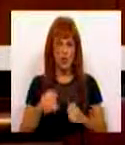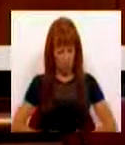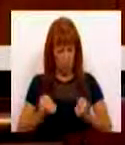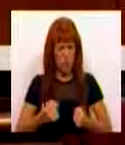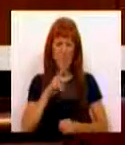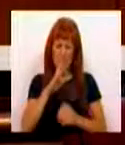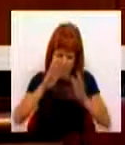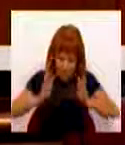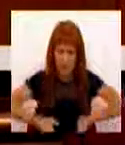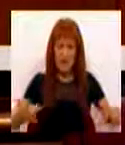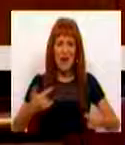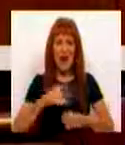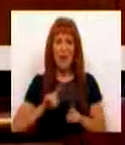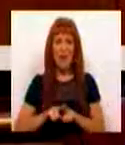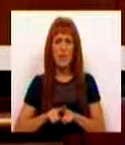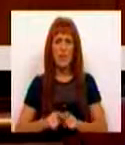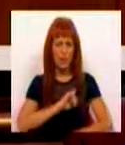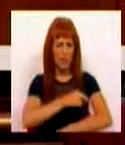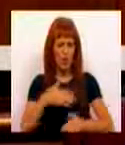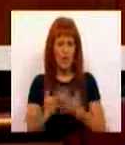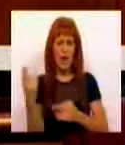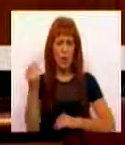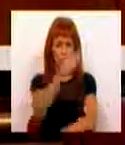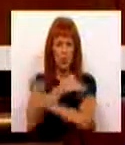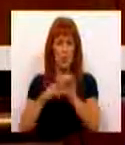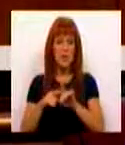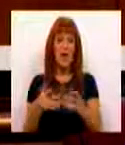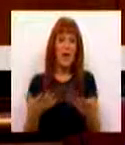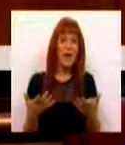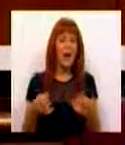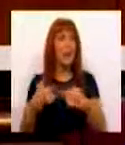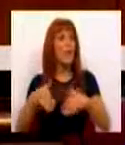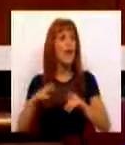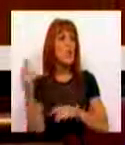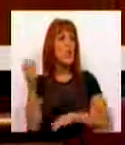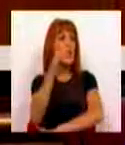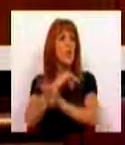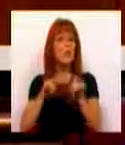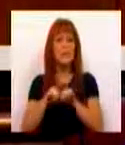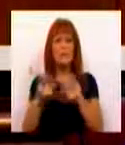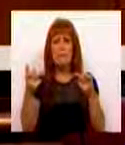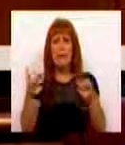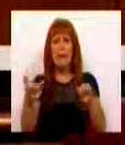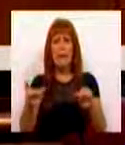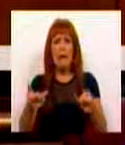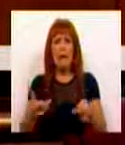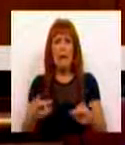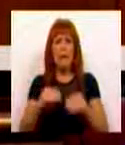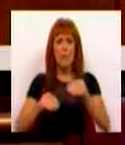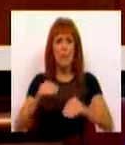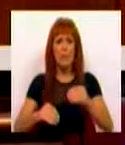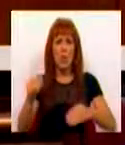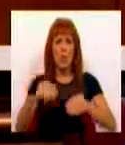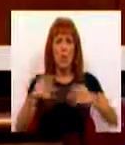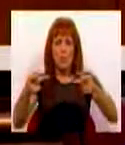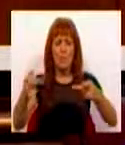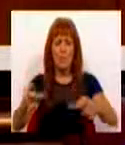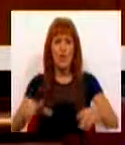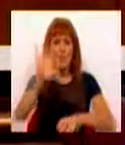capazes de responder se queremos ter de dar força à União Europeia e não deixar que a União Europeia se vá fragilizando eleição após